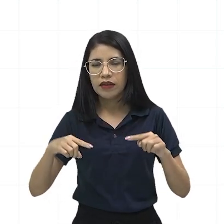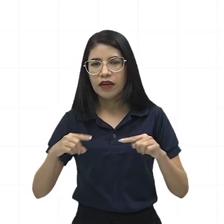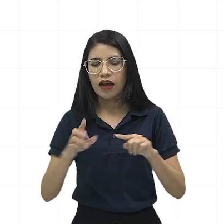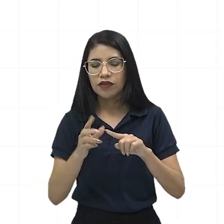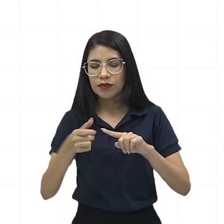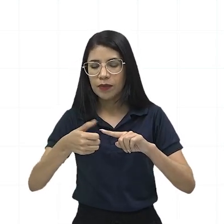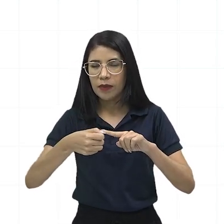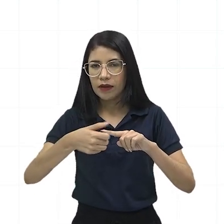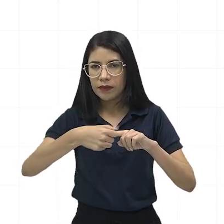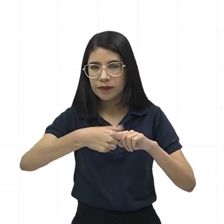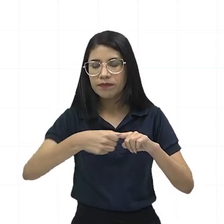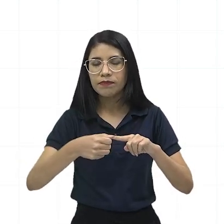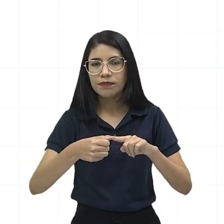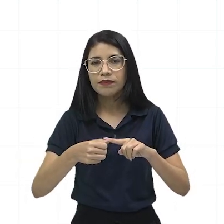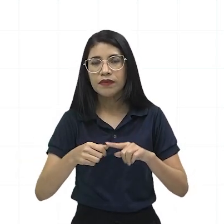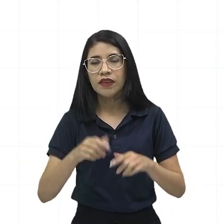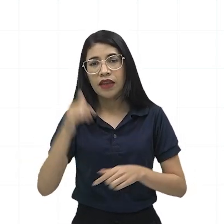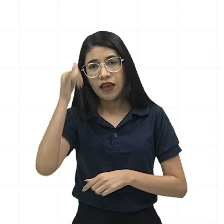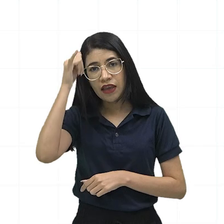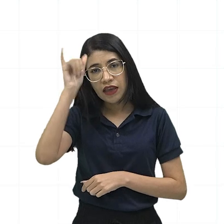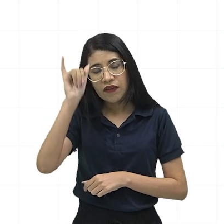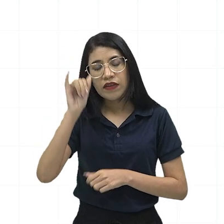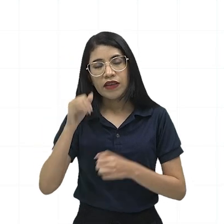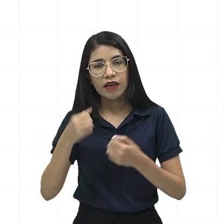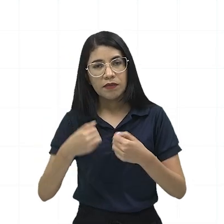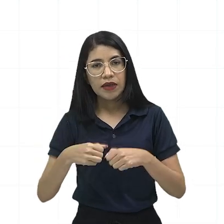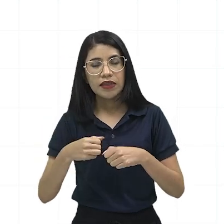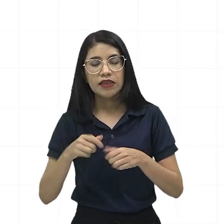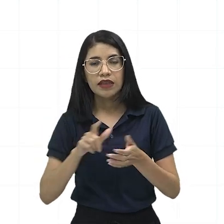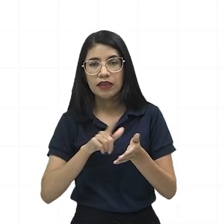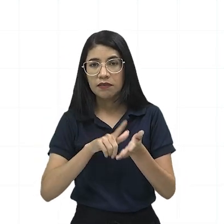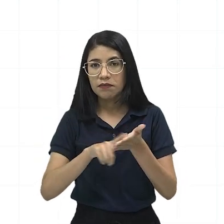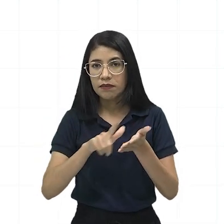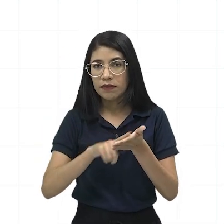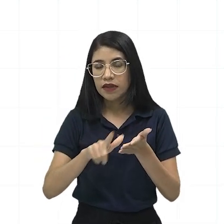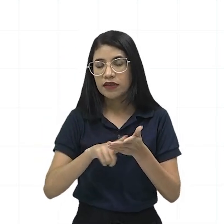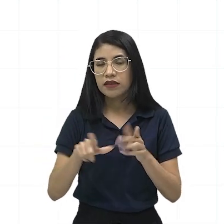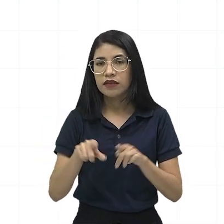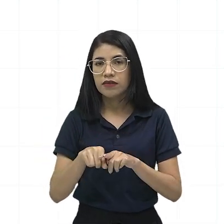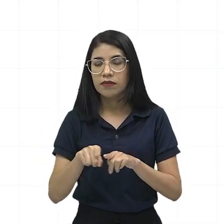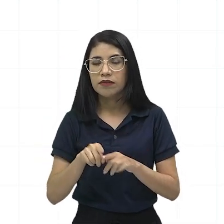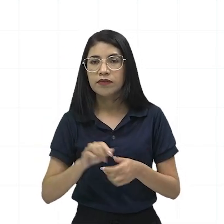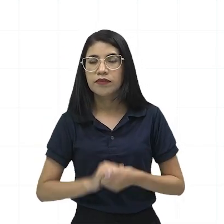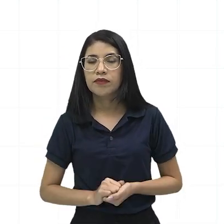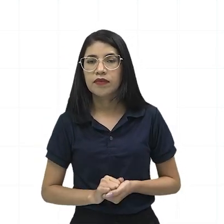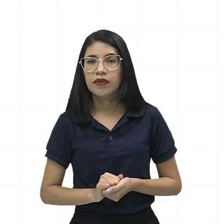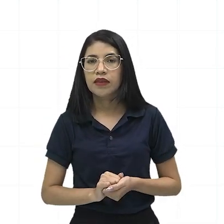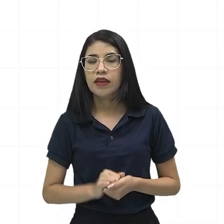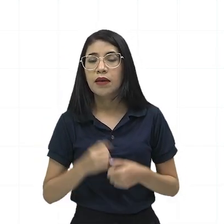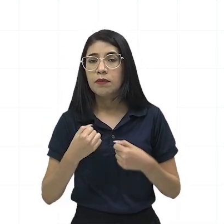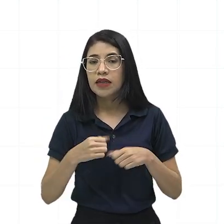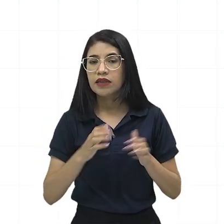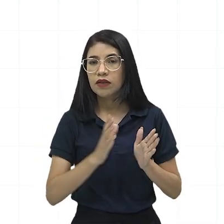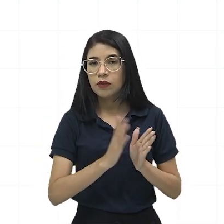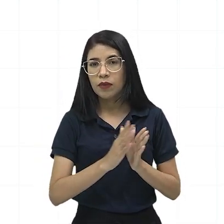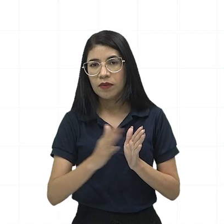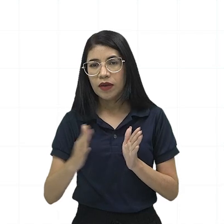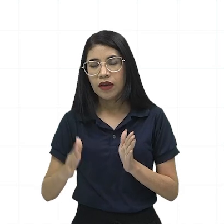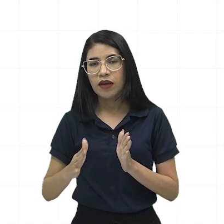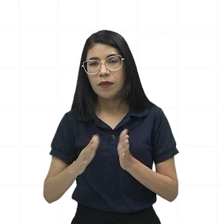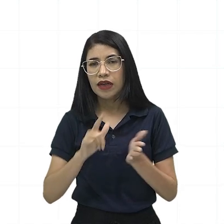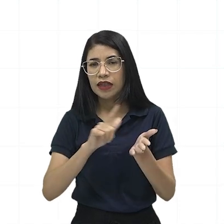de unha, tesouras, eles devem ser esterilizados. Como assim? Devem passar por um processo